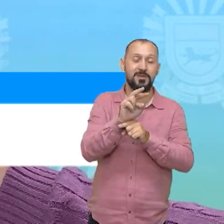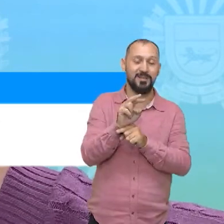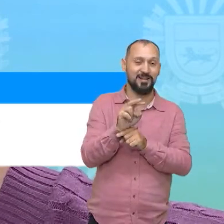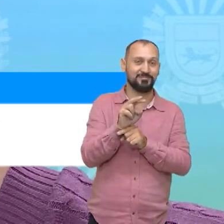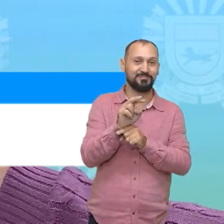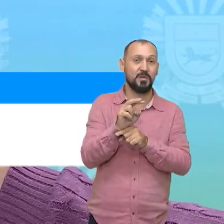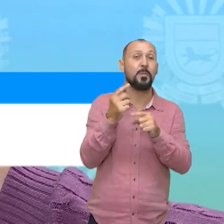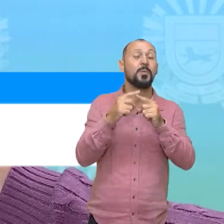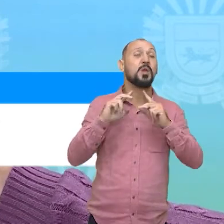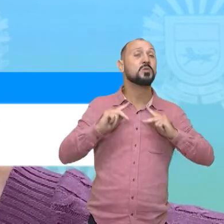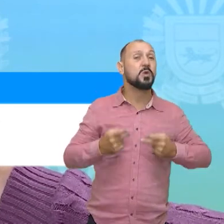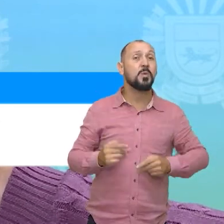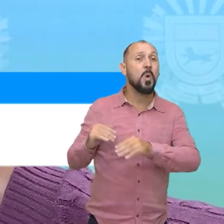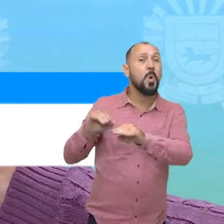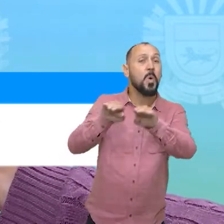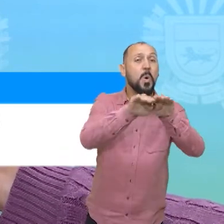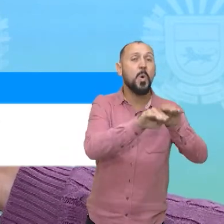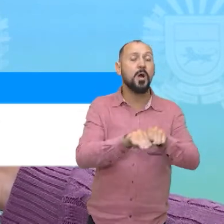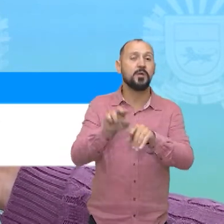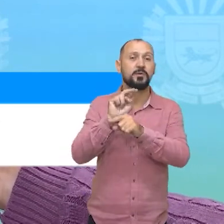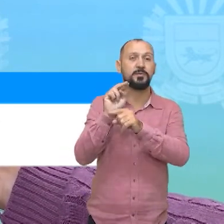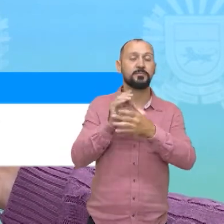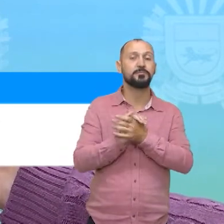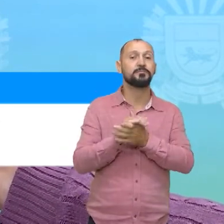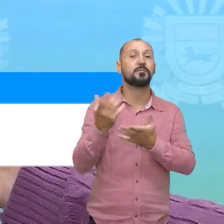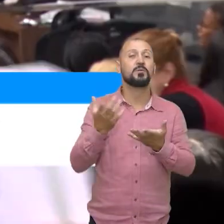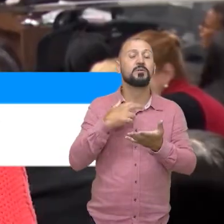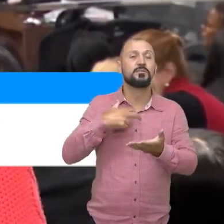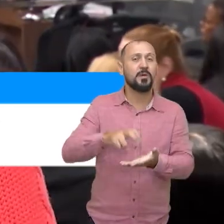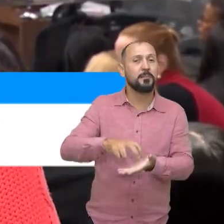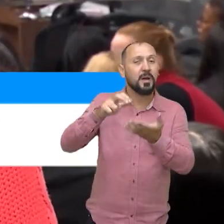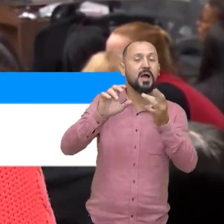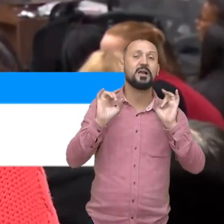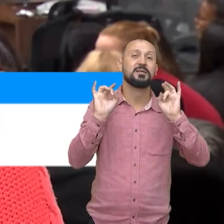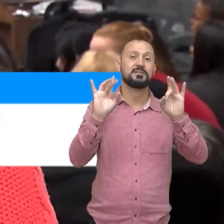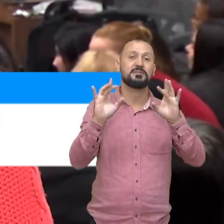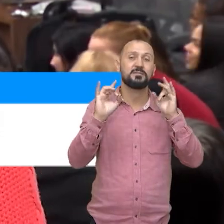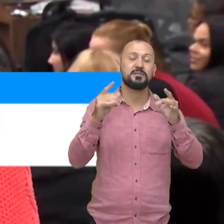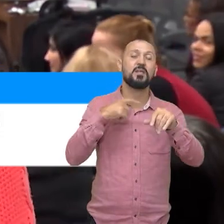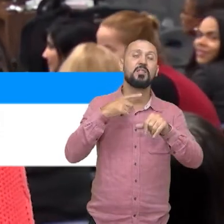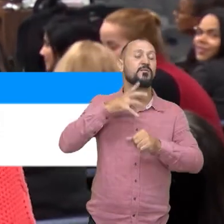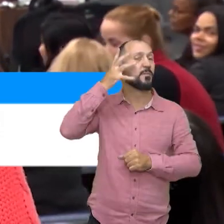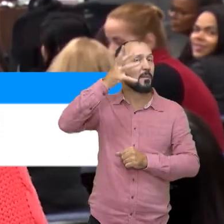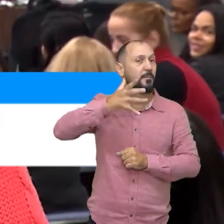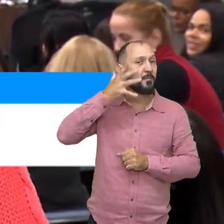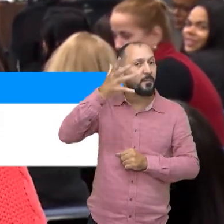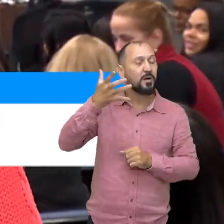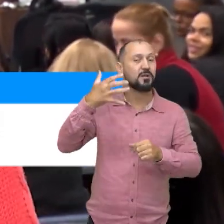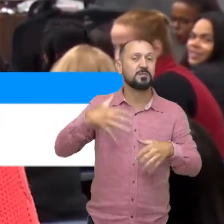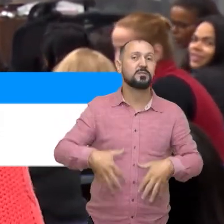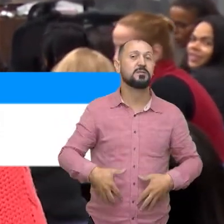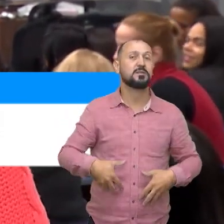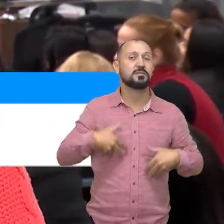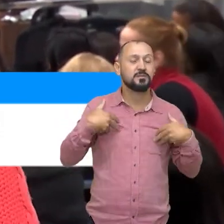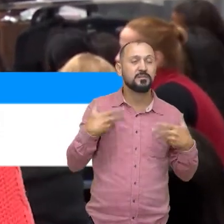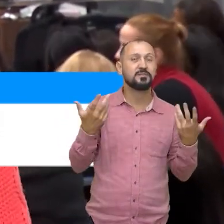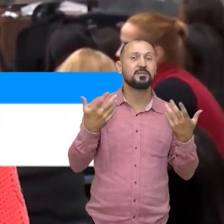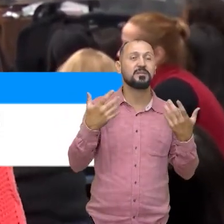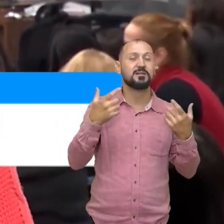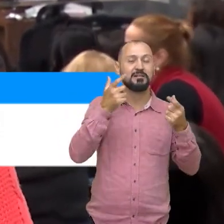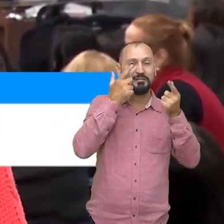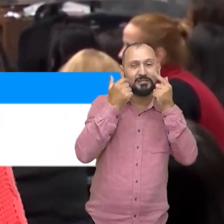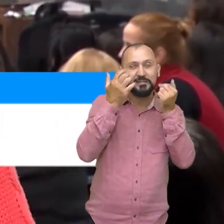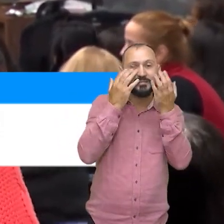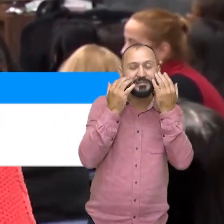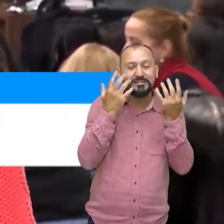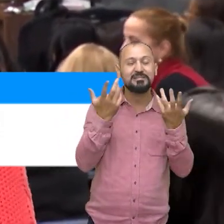ser todo ser humano é convidado a cuidar do outro. Hoje nós tivemos uma manhã muito especial, a gente teve uma palestra que emocionou